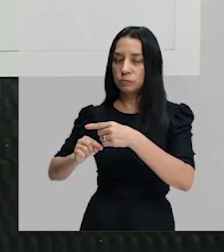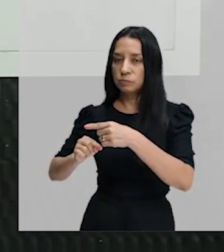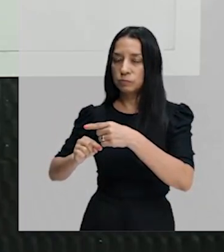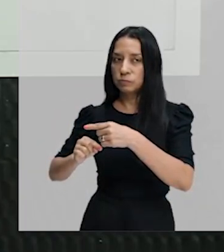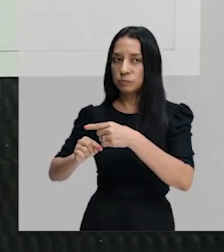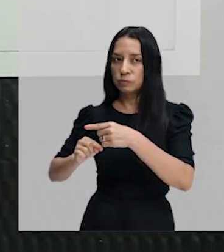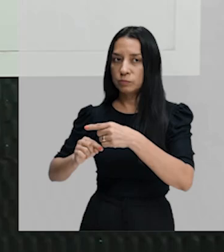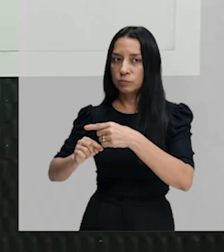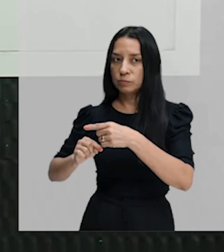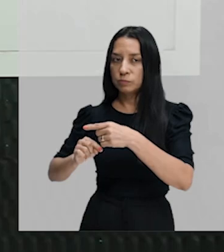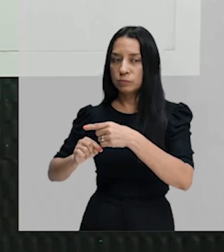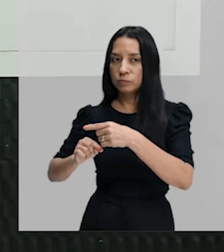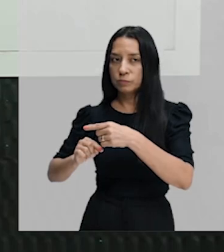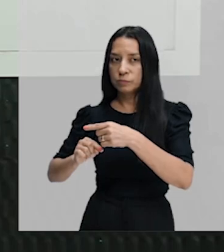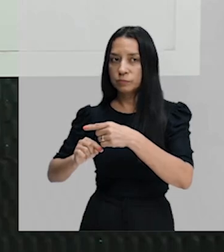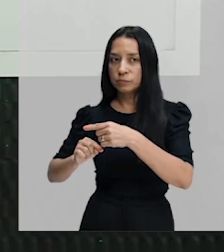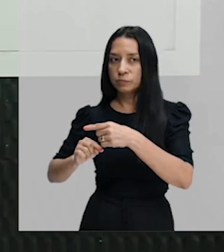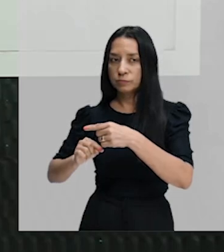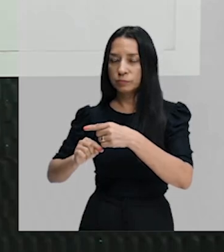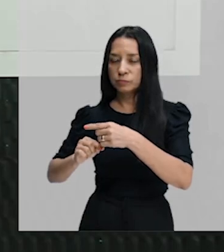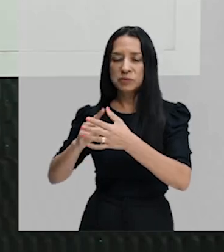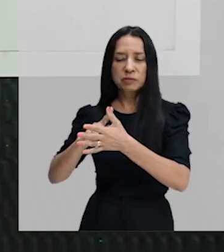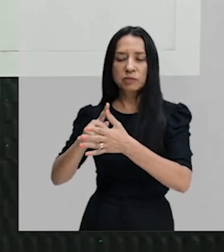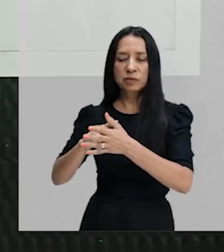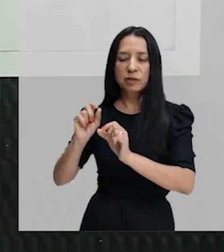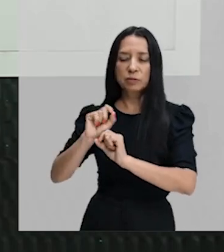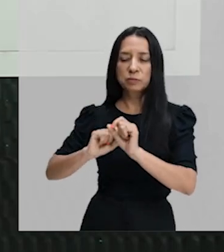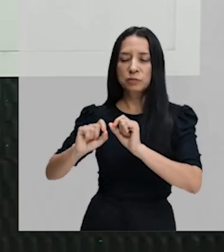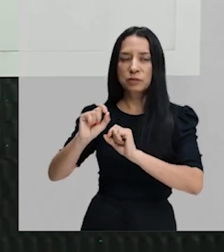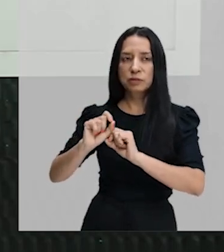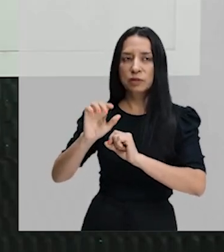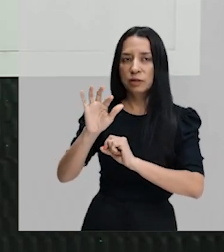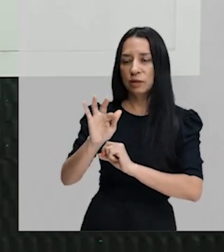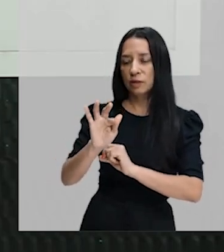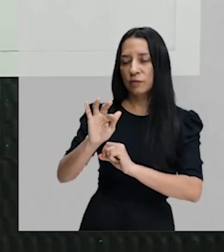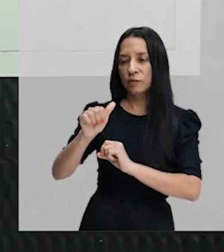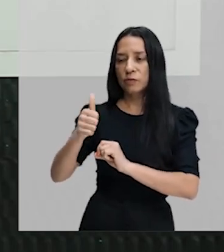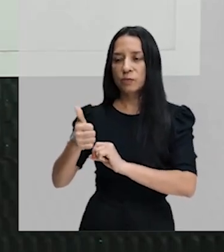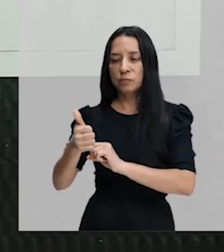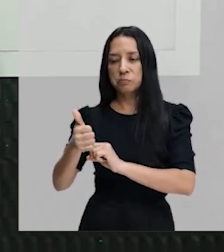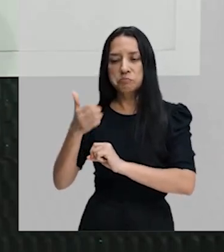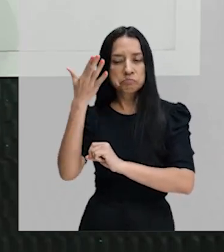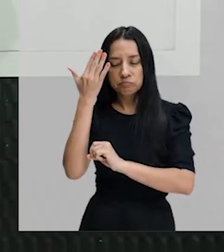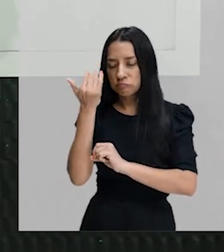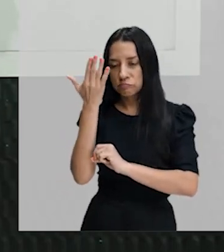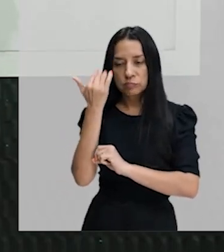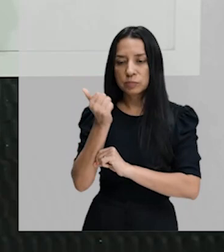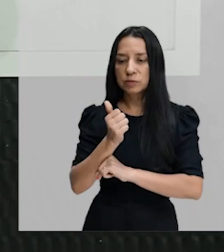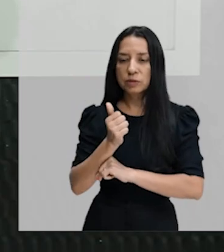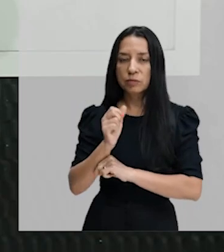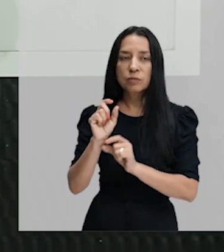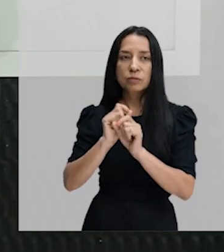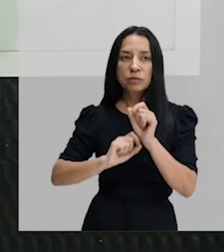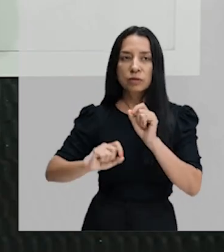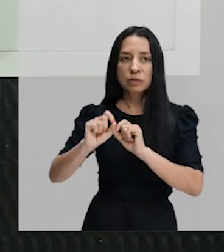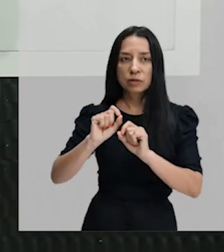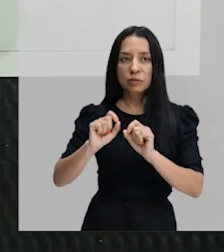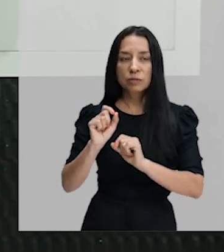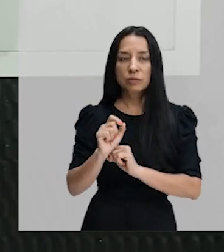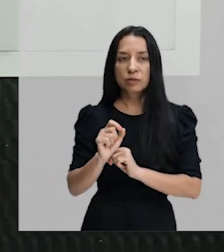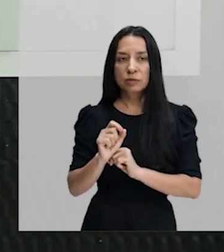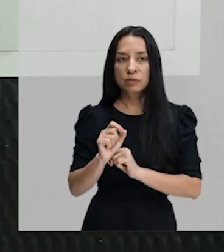tamanho da onda né mas na verdade eu não quero saber quem é F1 Eu quero saber quem é o comprimento de onda né então o comprimento de onda